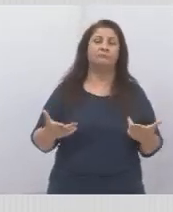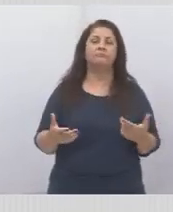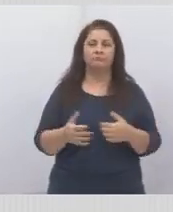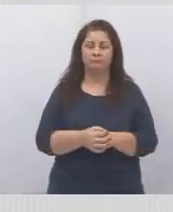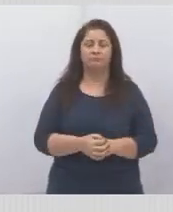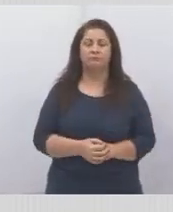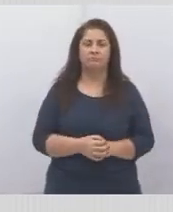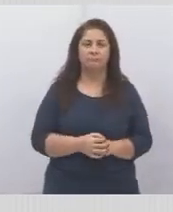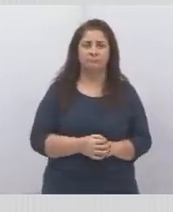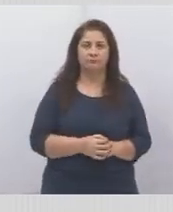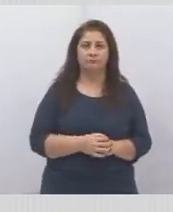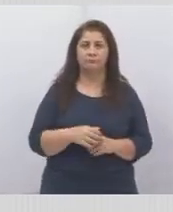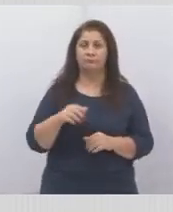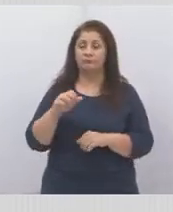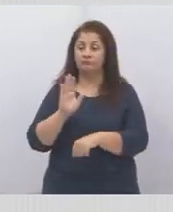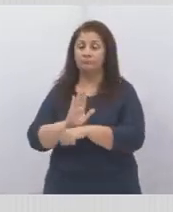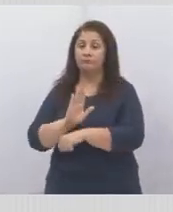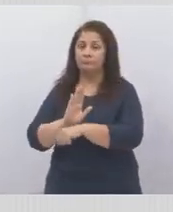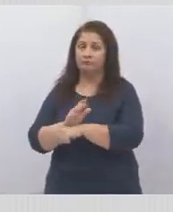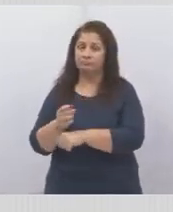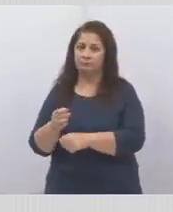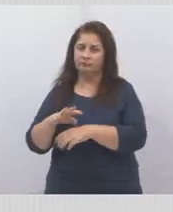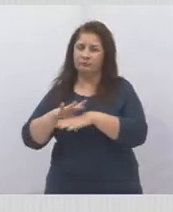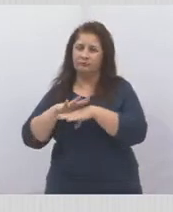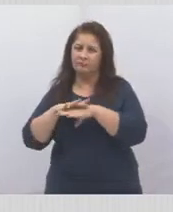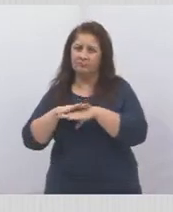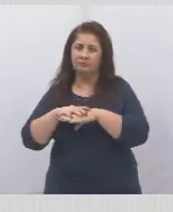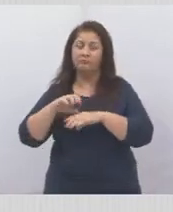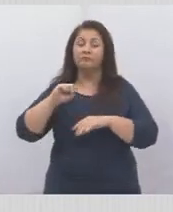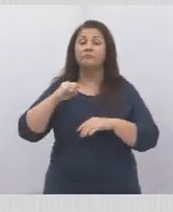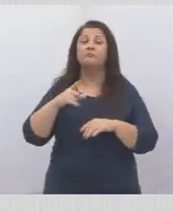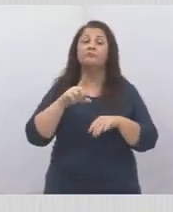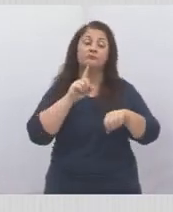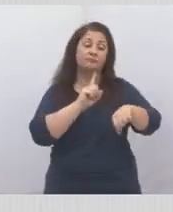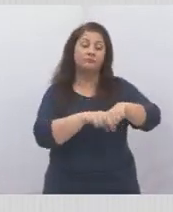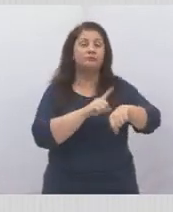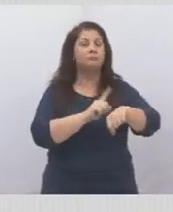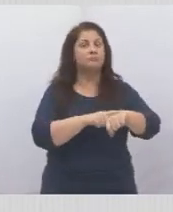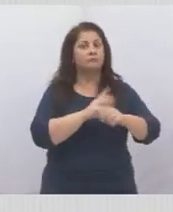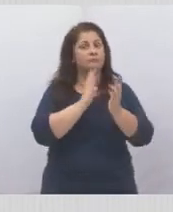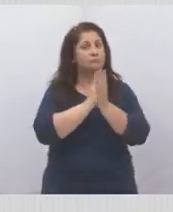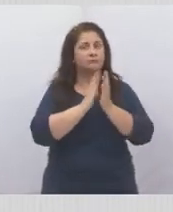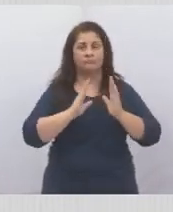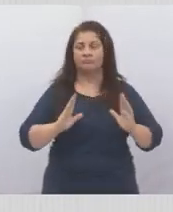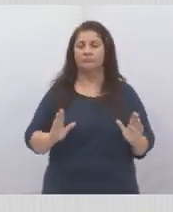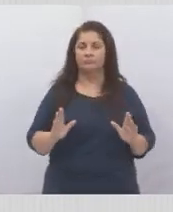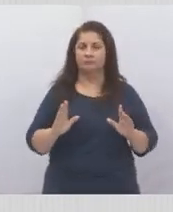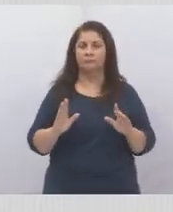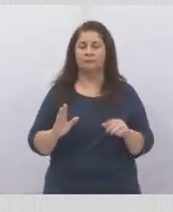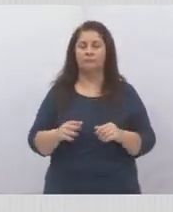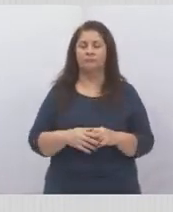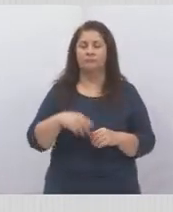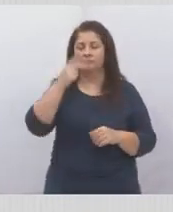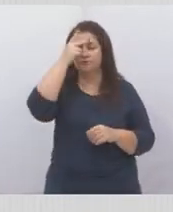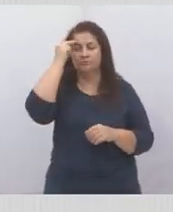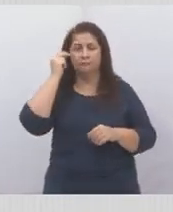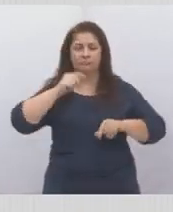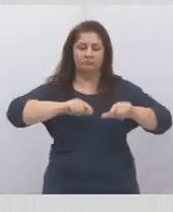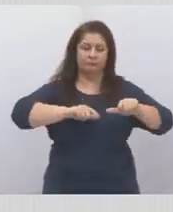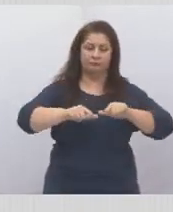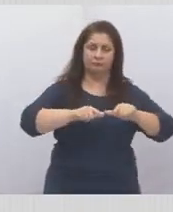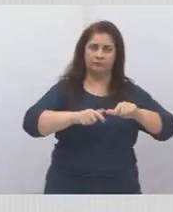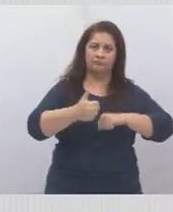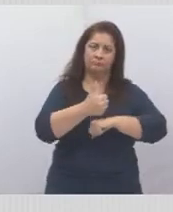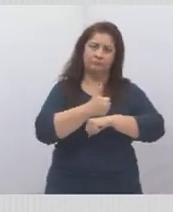atividade de trabalho o auxílio-doença é quando a doença temporariamente impede o trabalhador a trabalhadora de